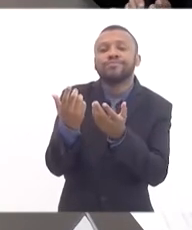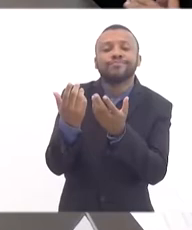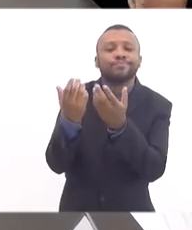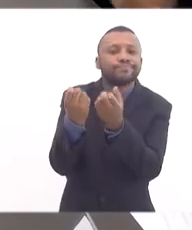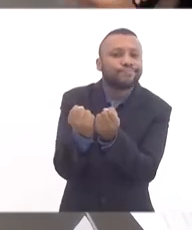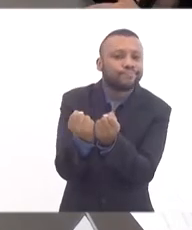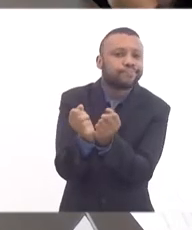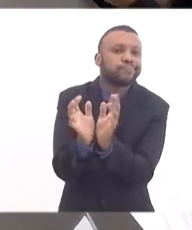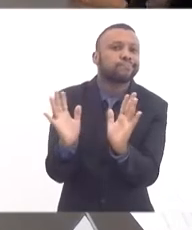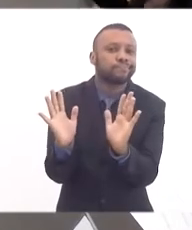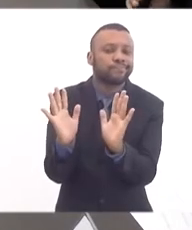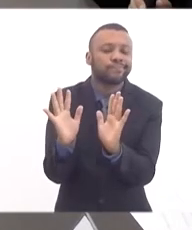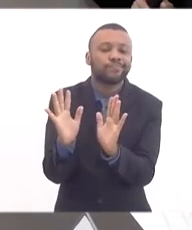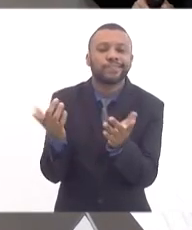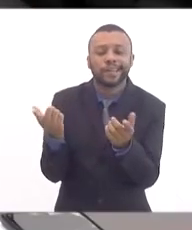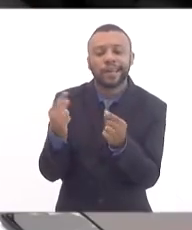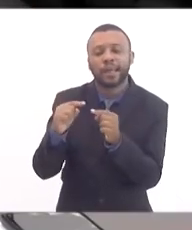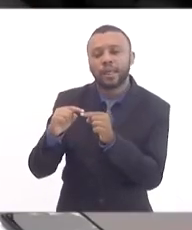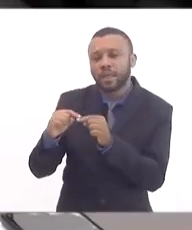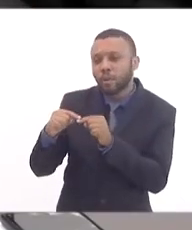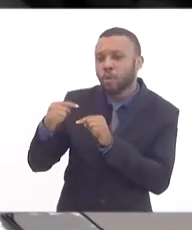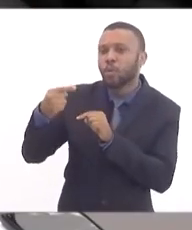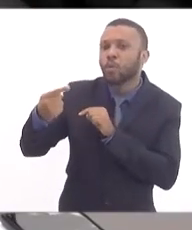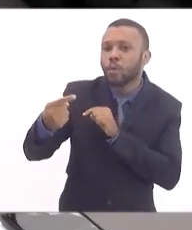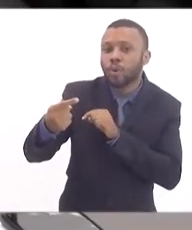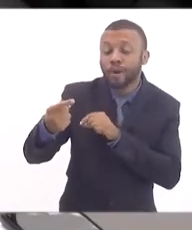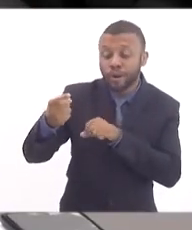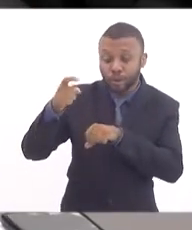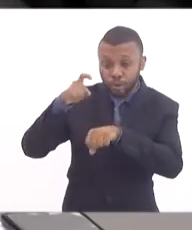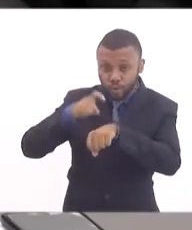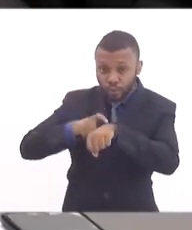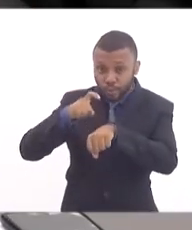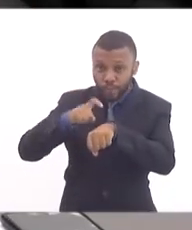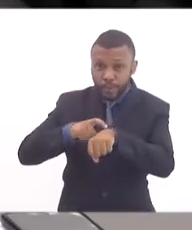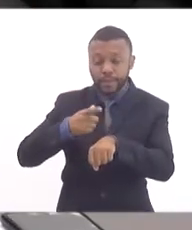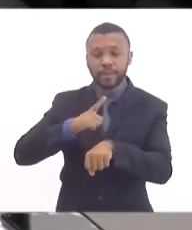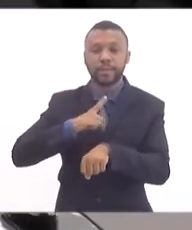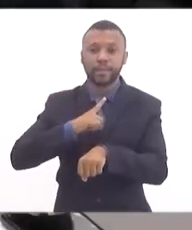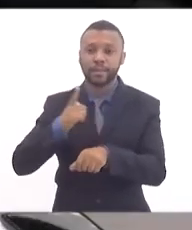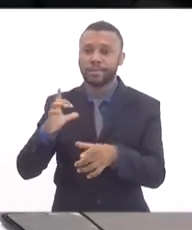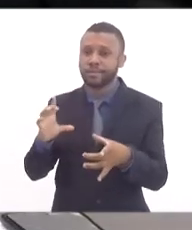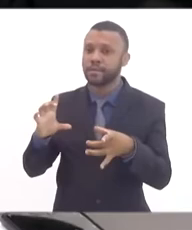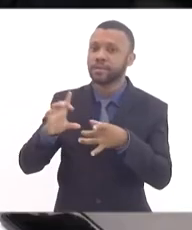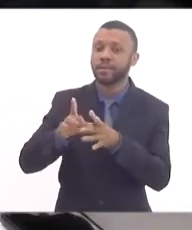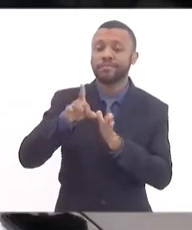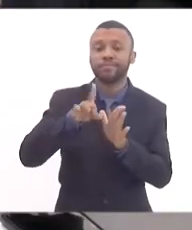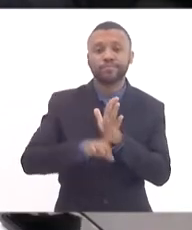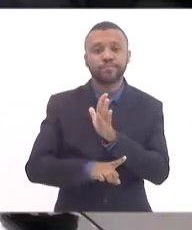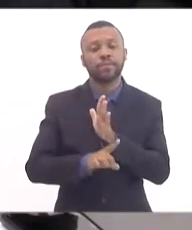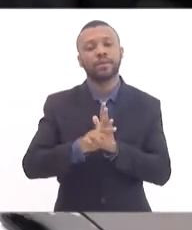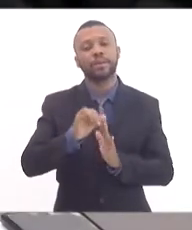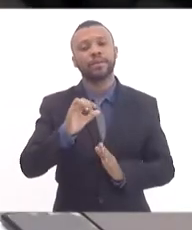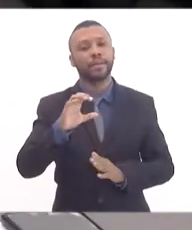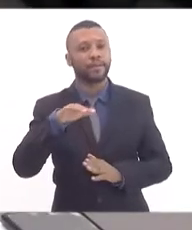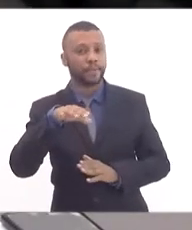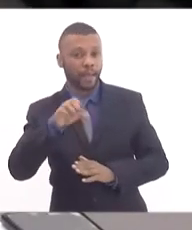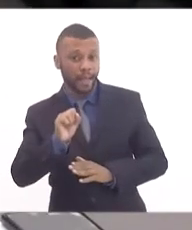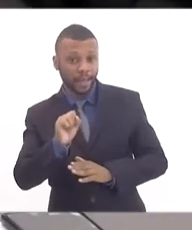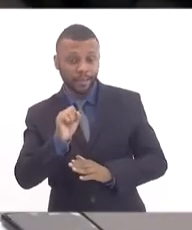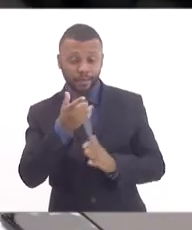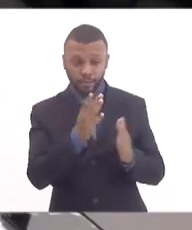uma mera postergação do momento em que incidiria os cms de uma etapa ele fica